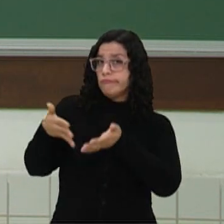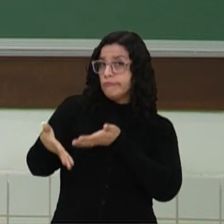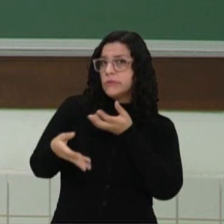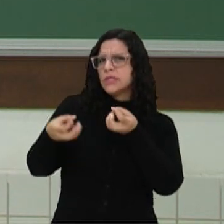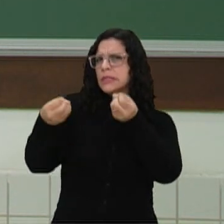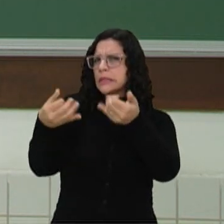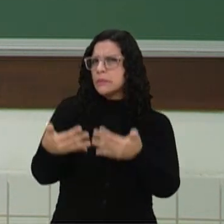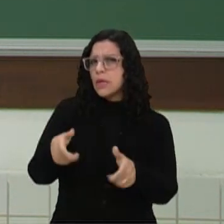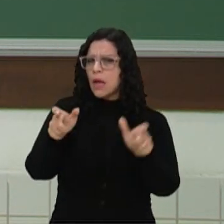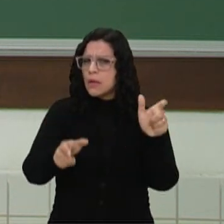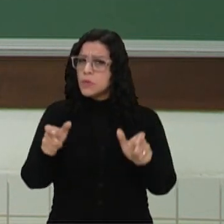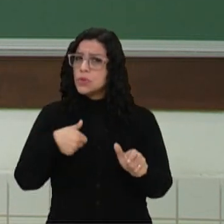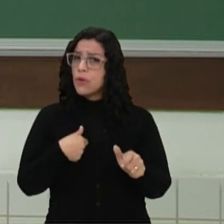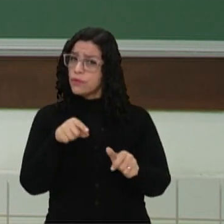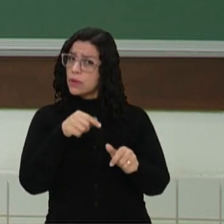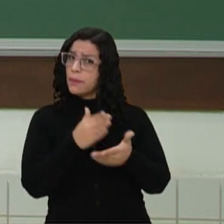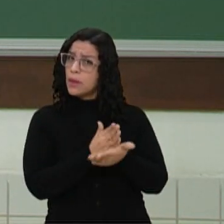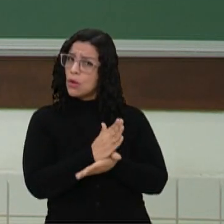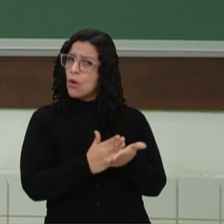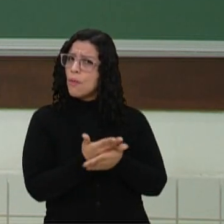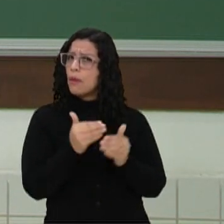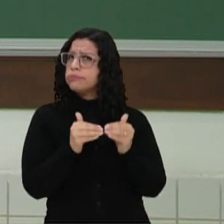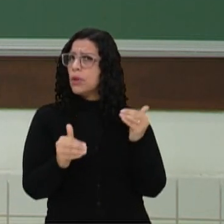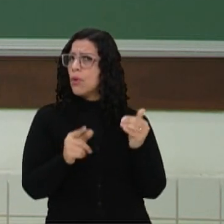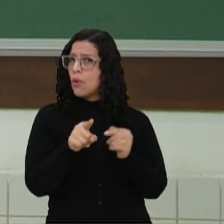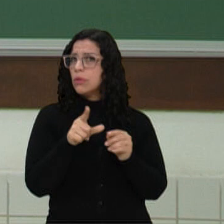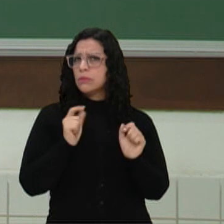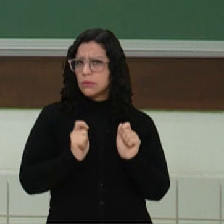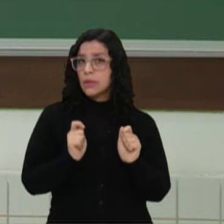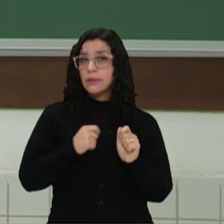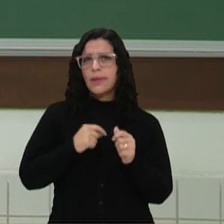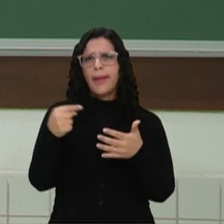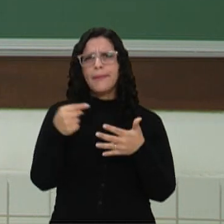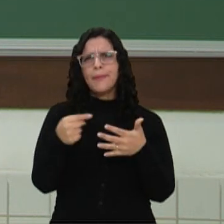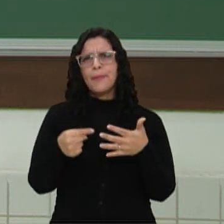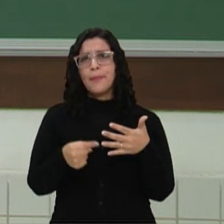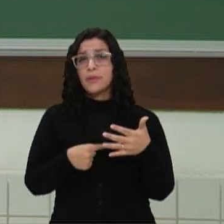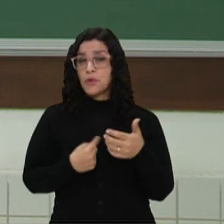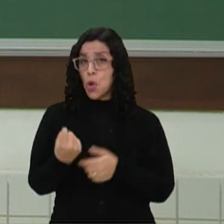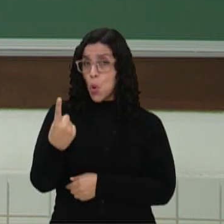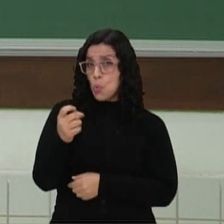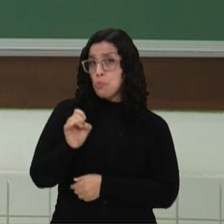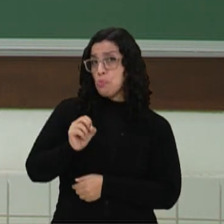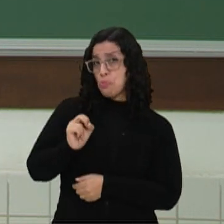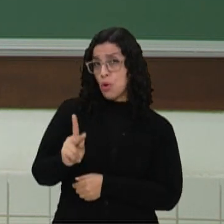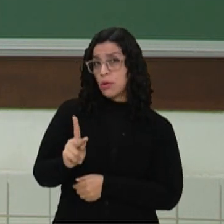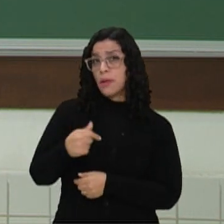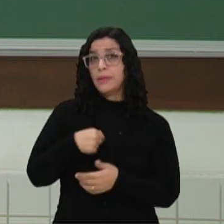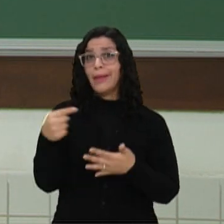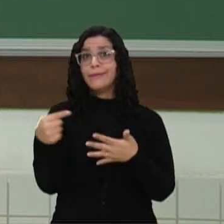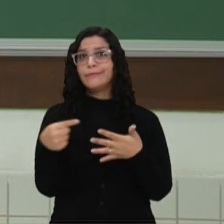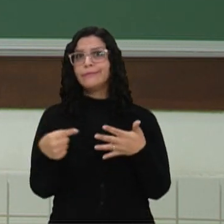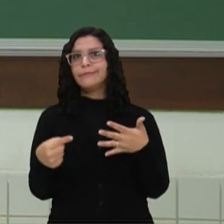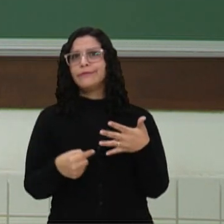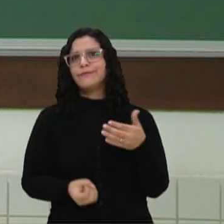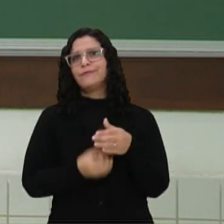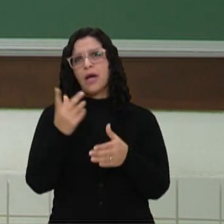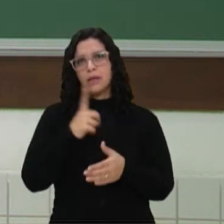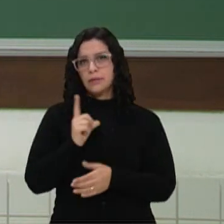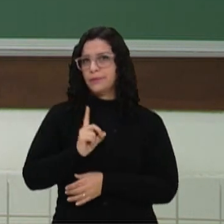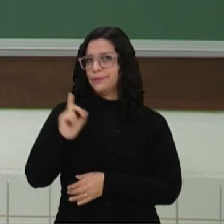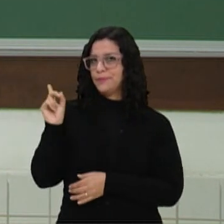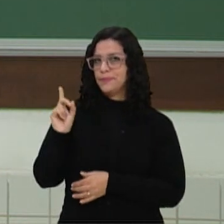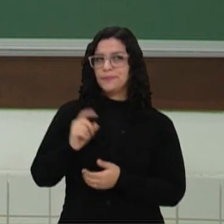dizer algo que nos incomoda. Tenho aqui uma relação, se você colocou apenas uma, mantenha essa uma, a sua resposta continua